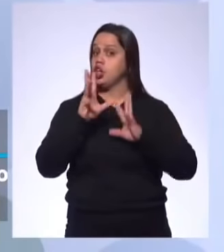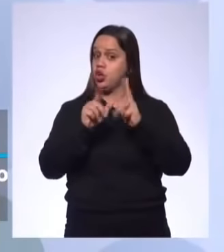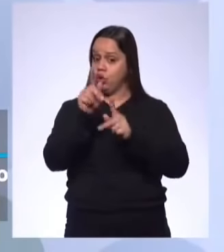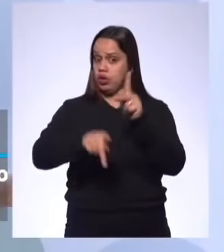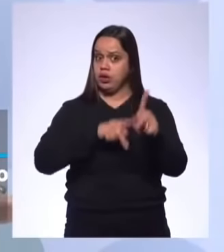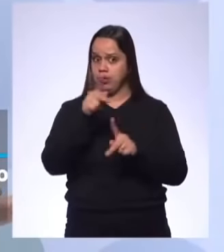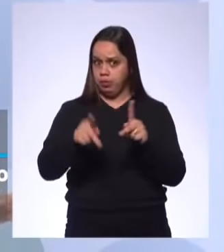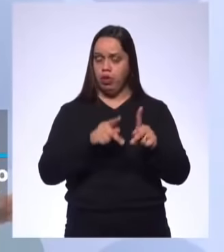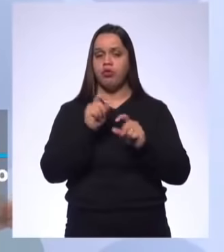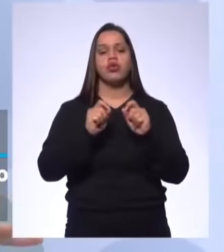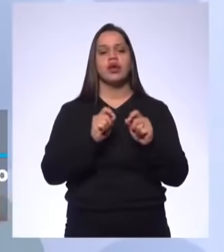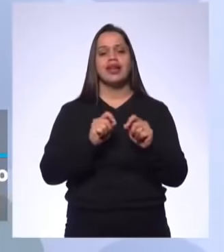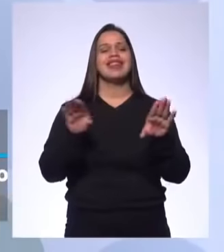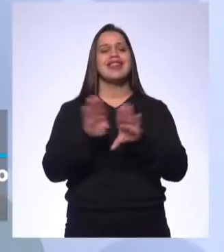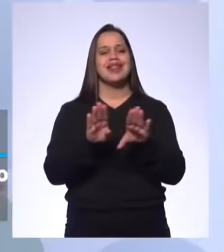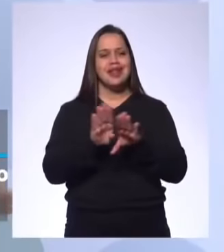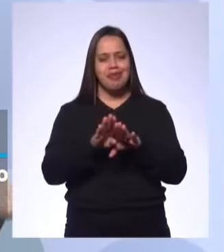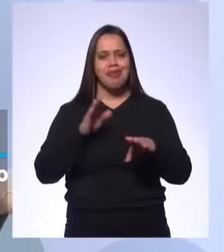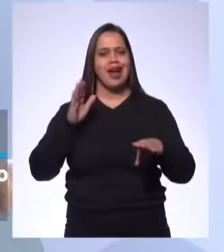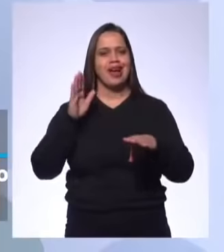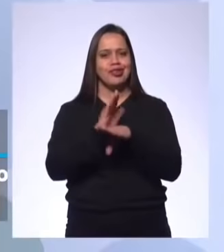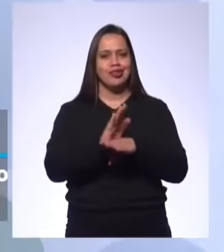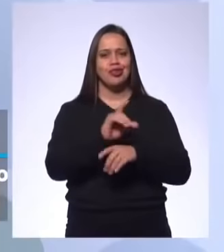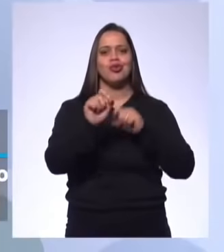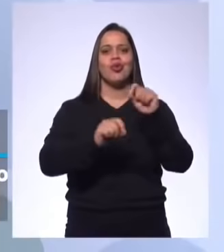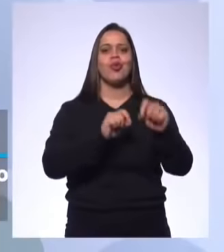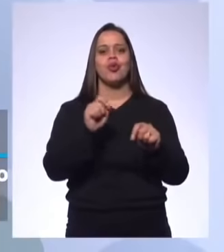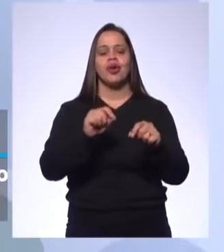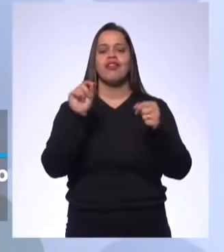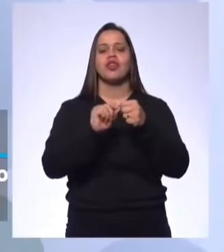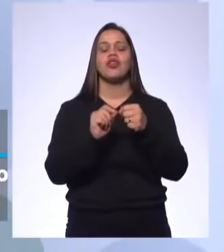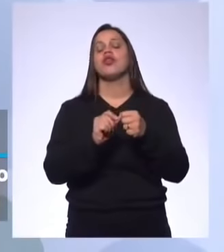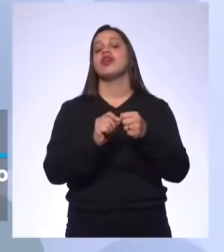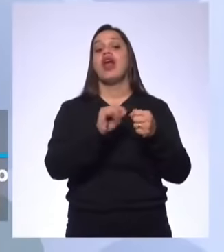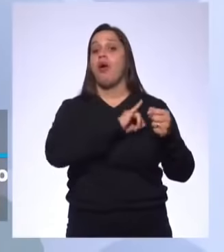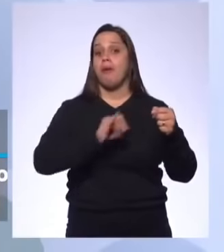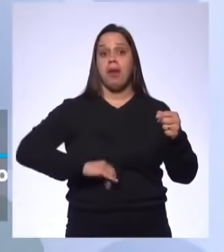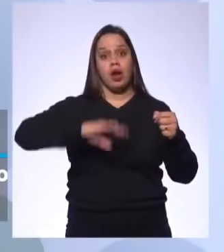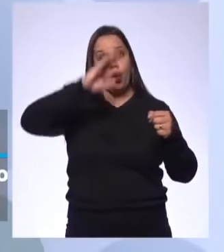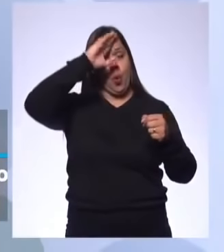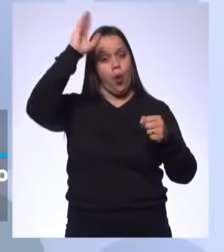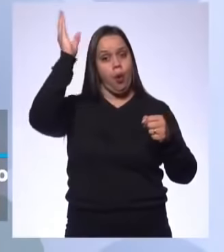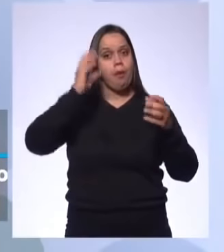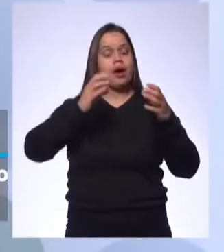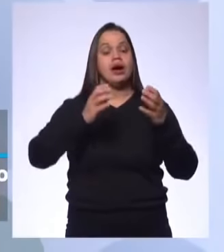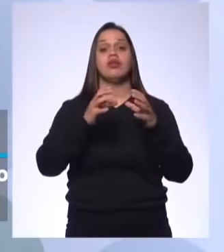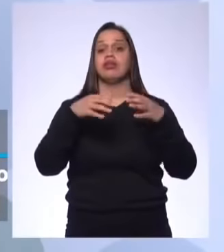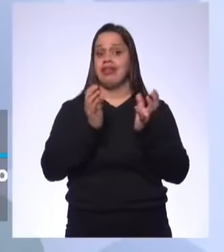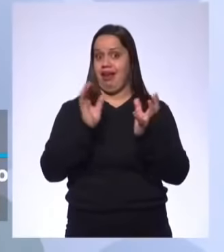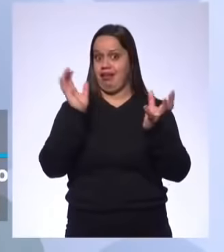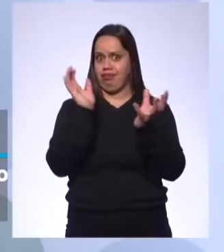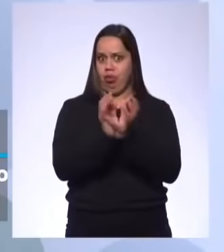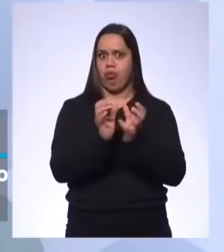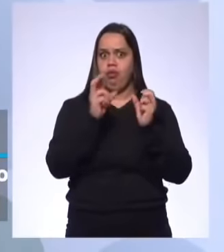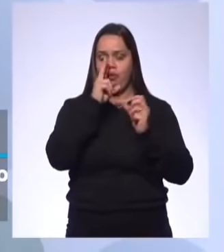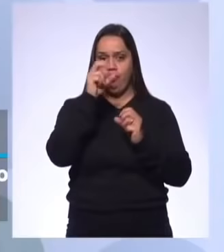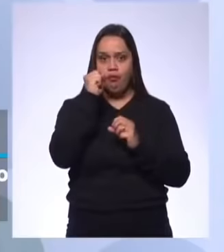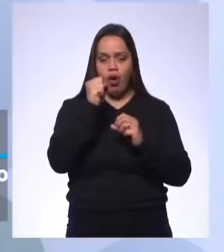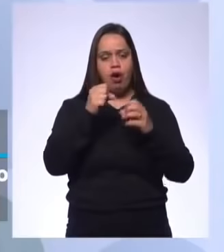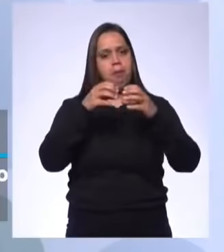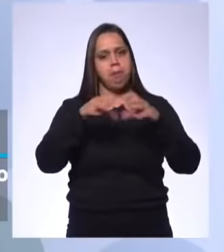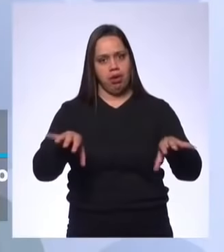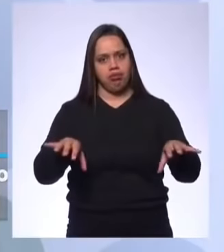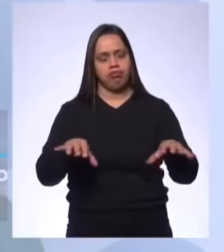para a queda do Império Romano, para a desarticulação deste império. E aí eu vou colocar para vocês na tela